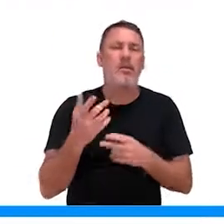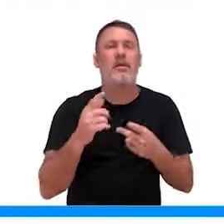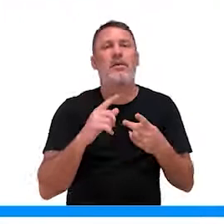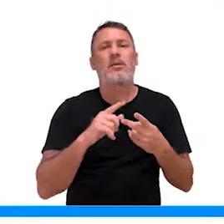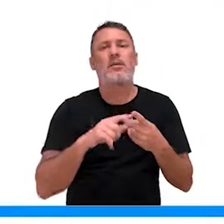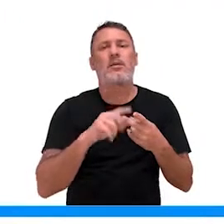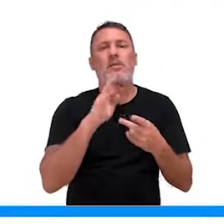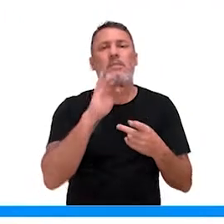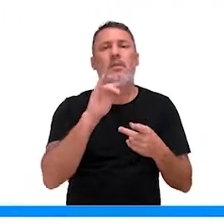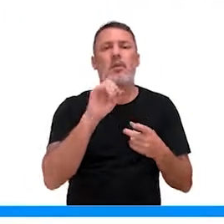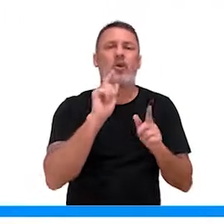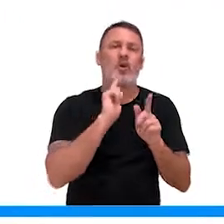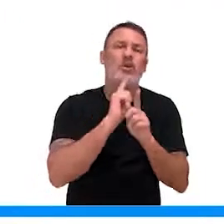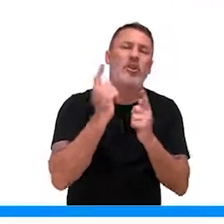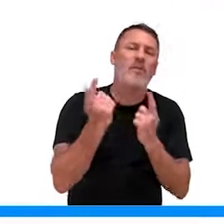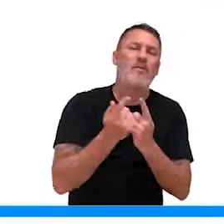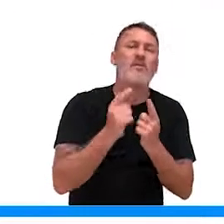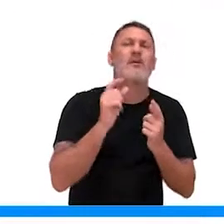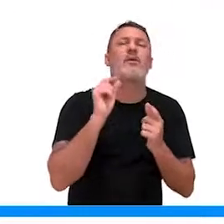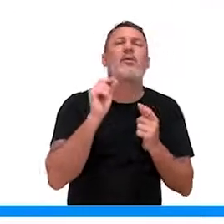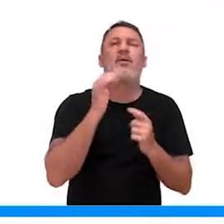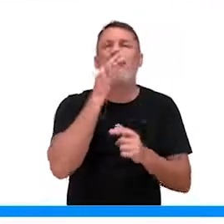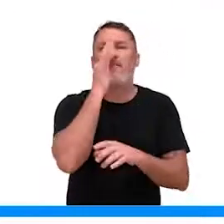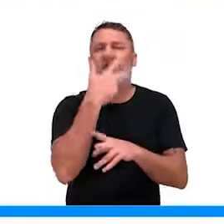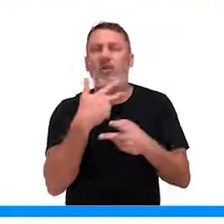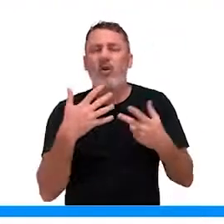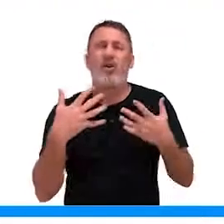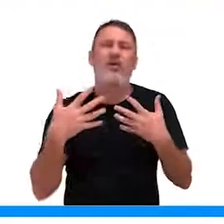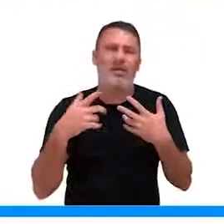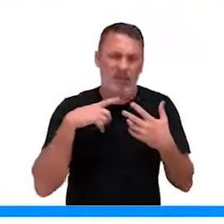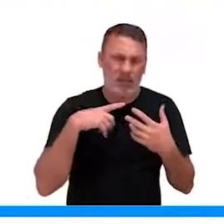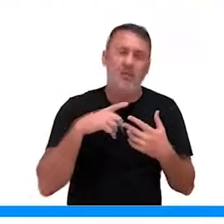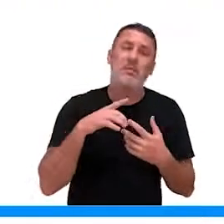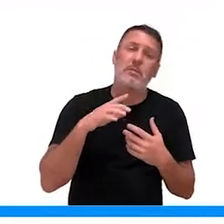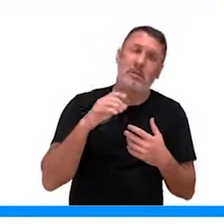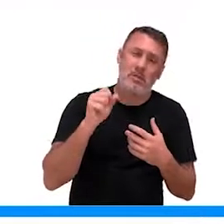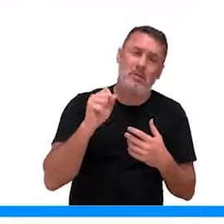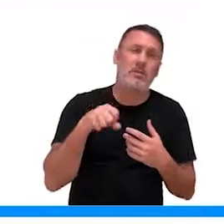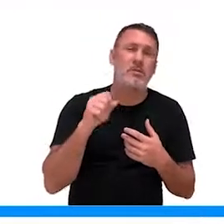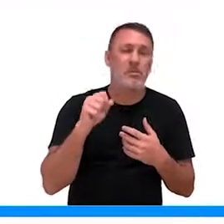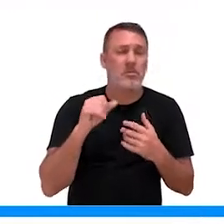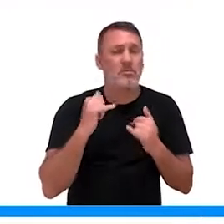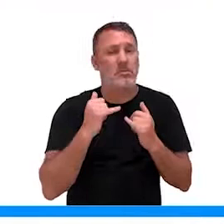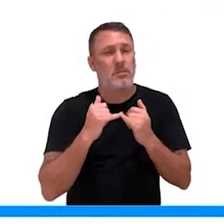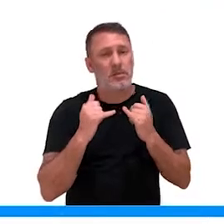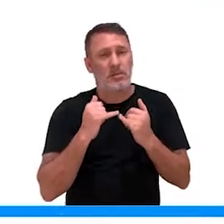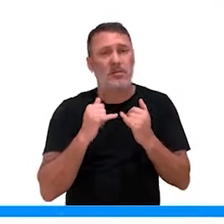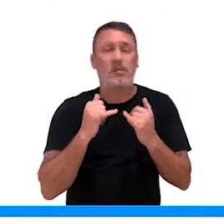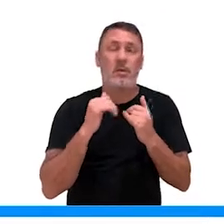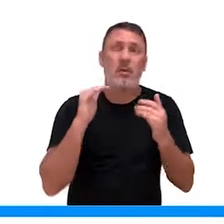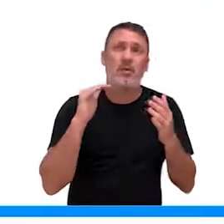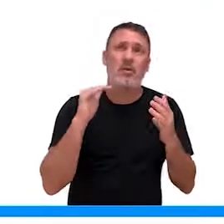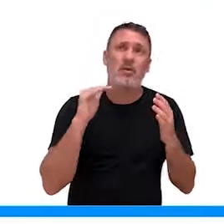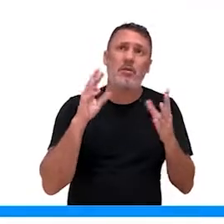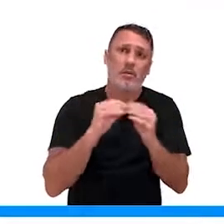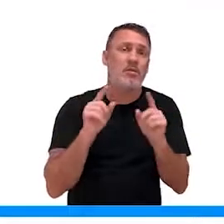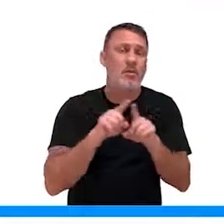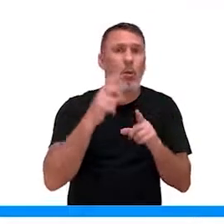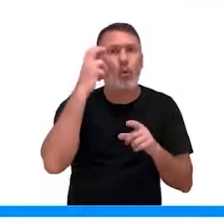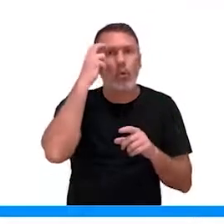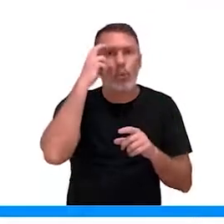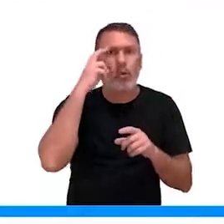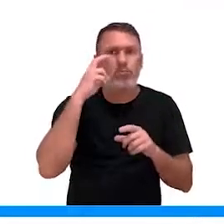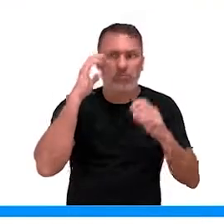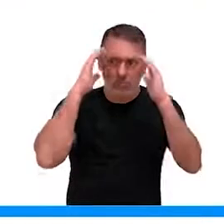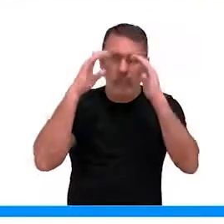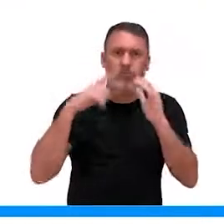a formações vegetais? Sim, em parte sim. Até mesmo, meus amores, alguns aspectos